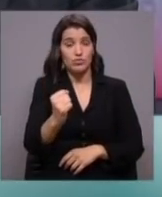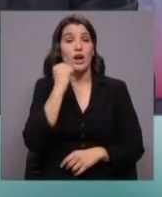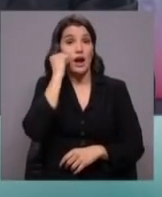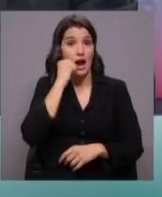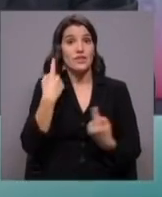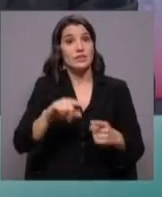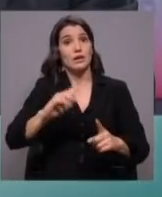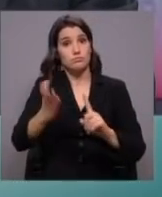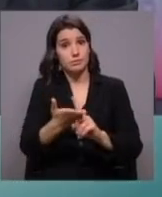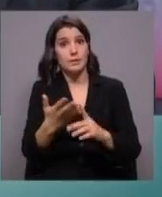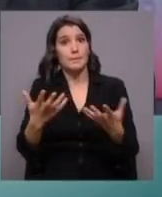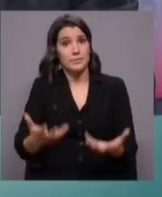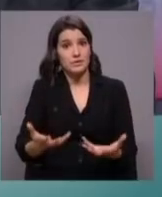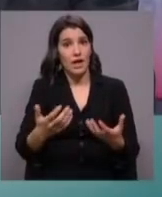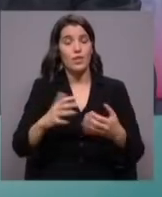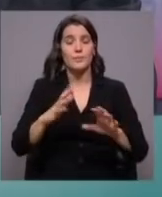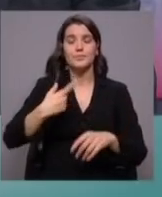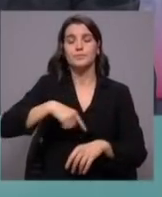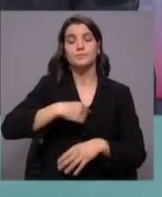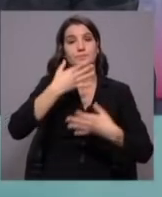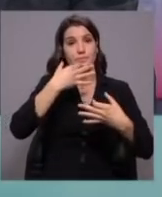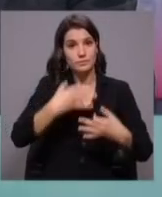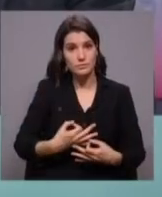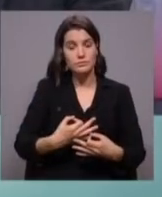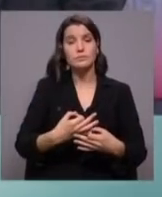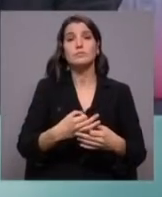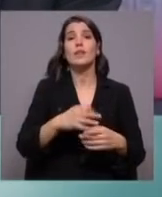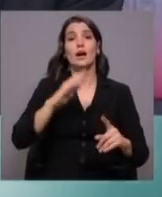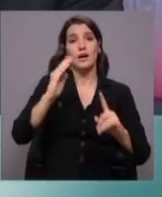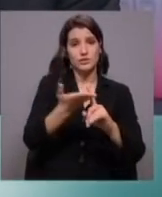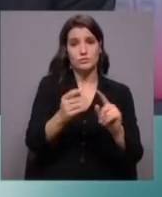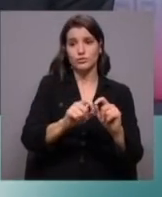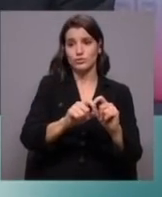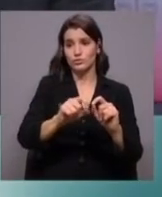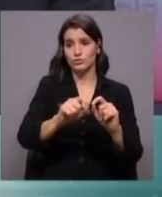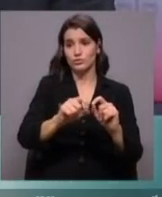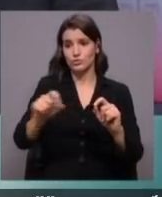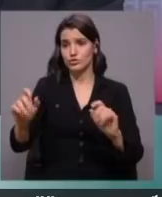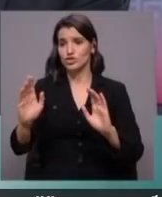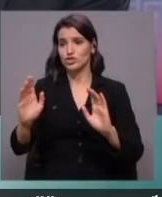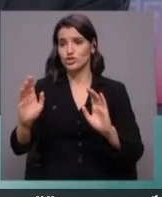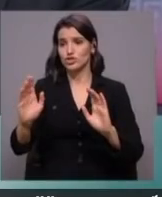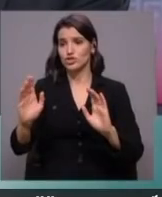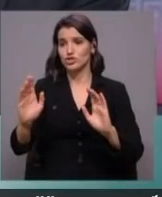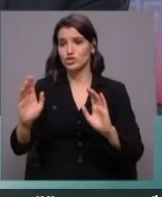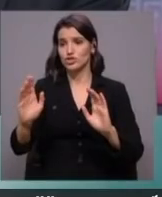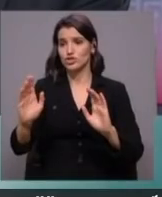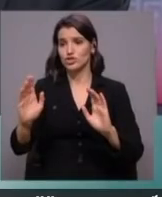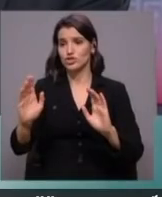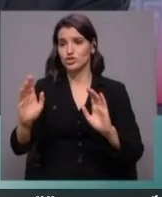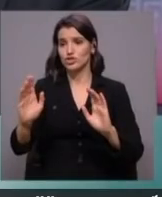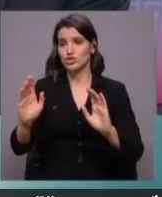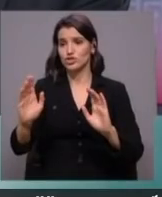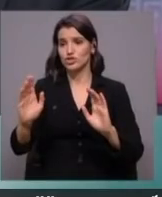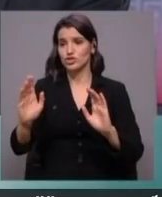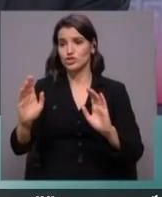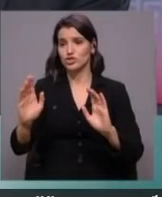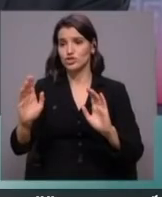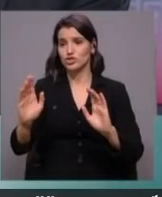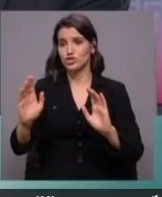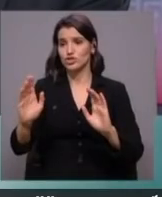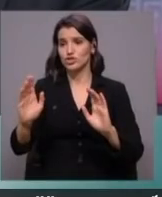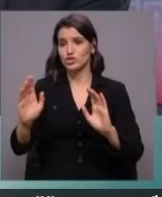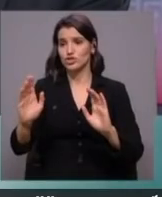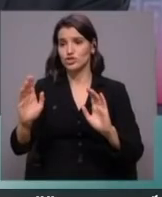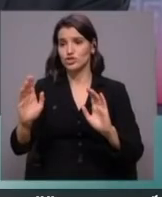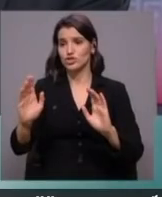mas acreditamos que, cumprida a pena, deve haver reinserção. Mas na cena é que é, depois isto depois abre o debate.